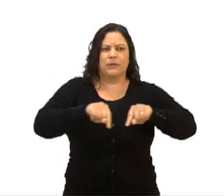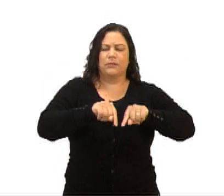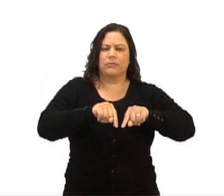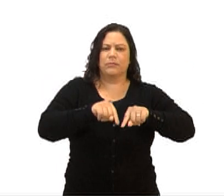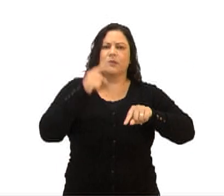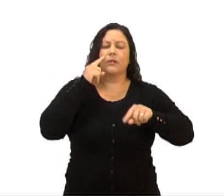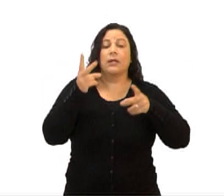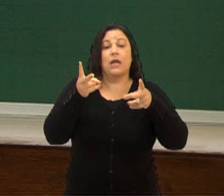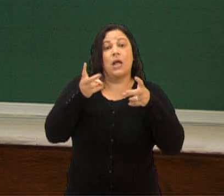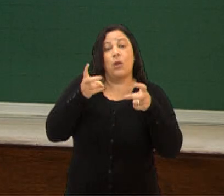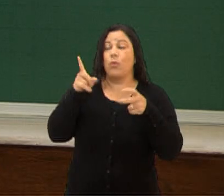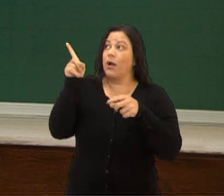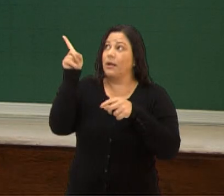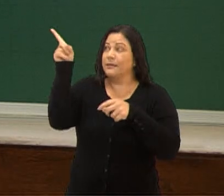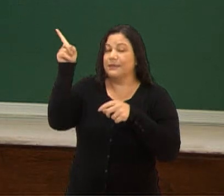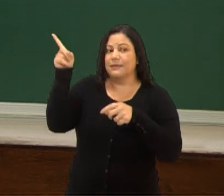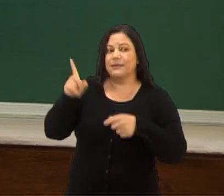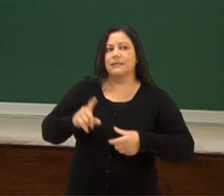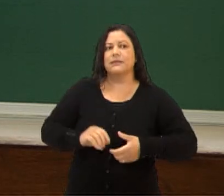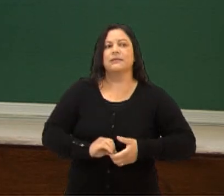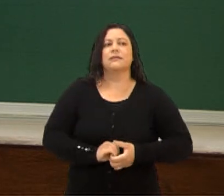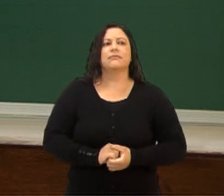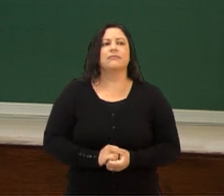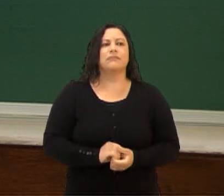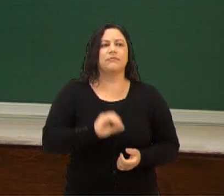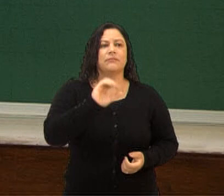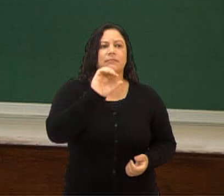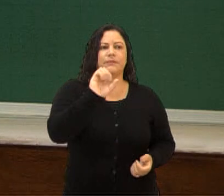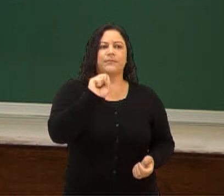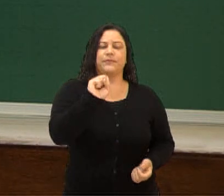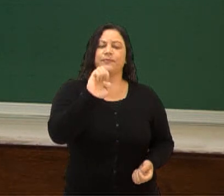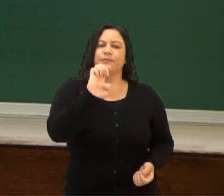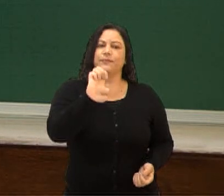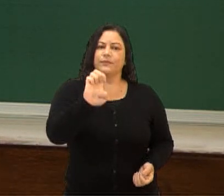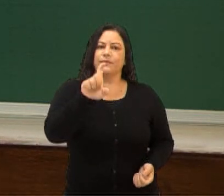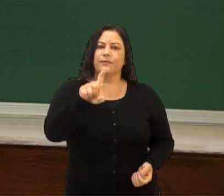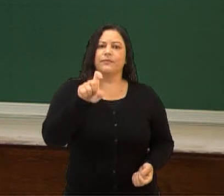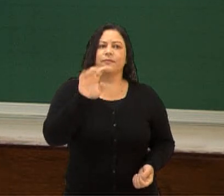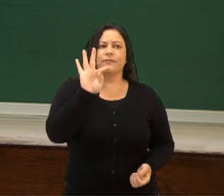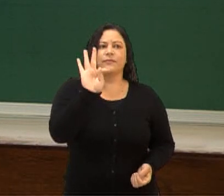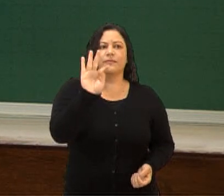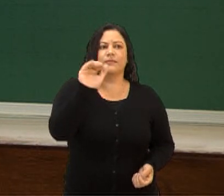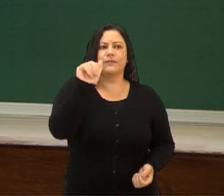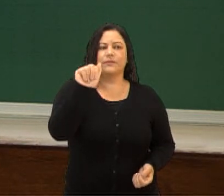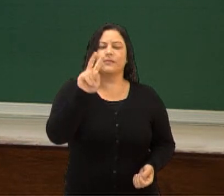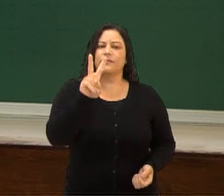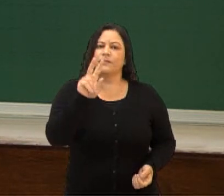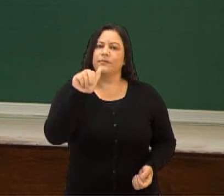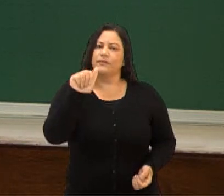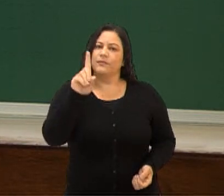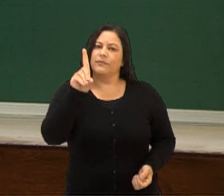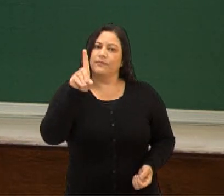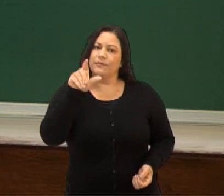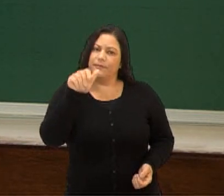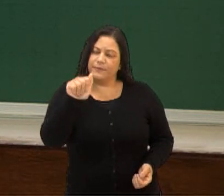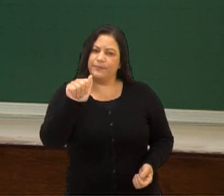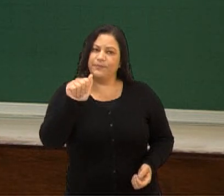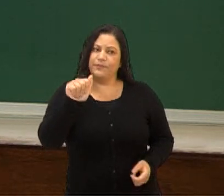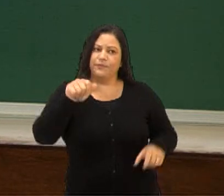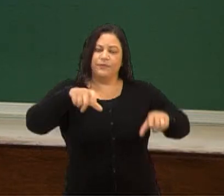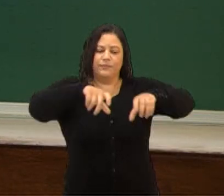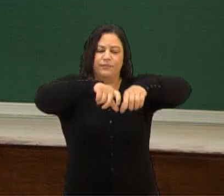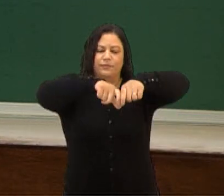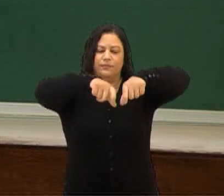aqui, essa peça sextavada é um prisma, ele tem 4 milímetros aqui na aresta, o tamanho do lado